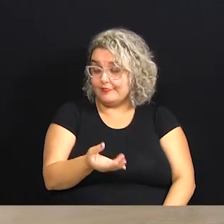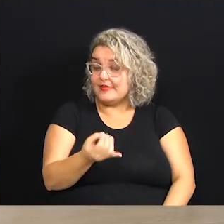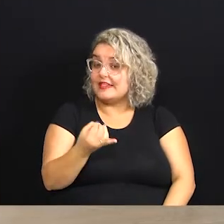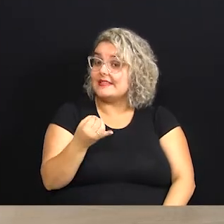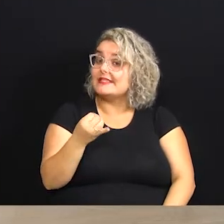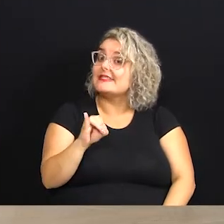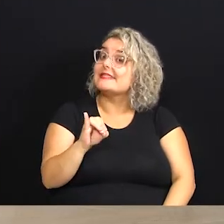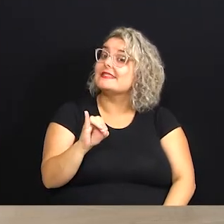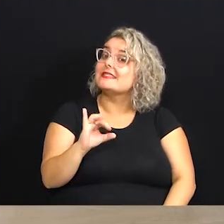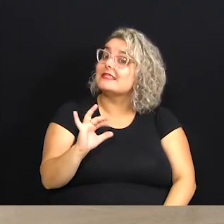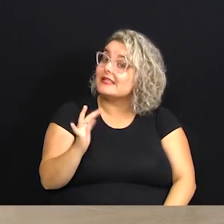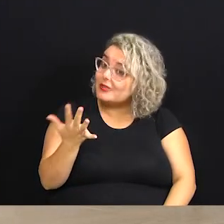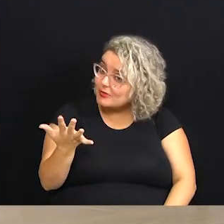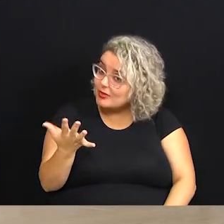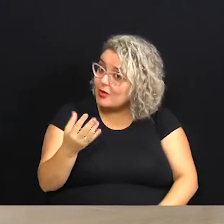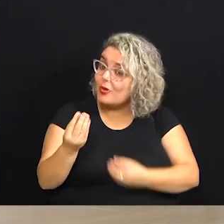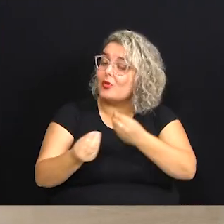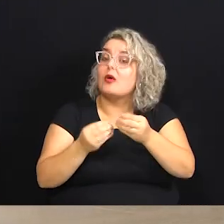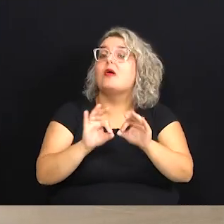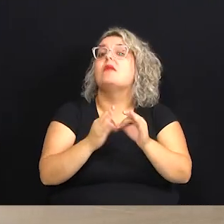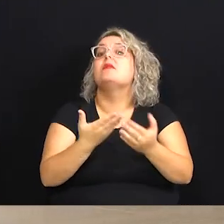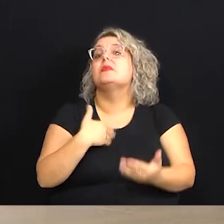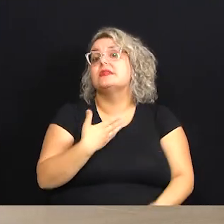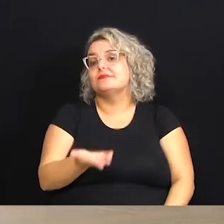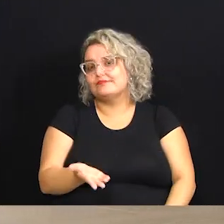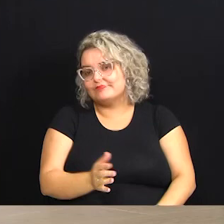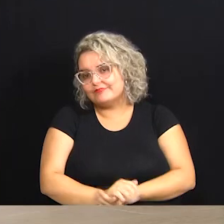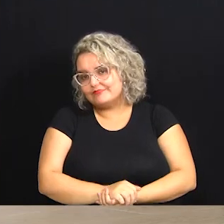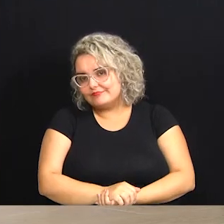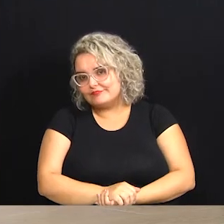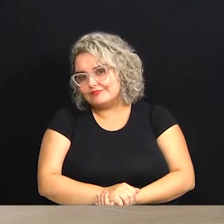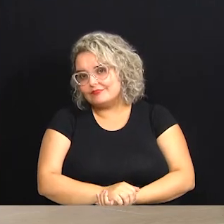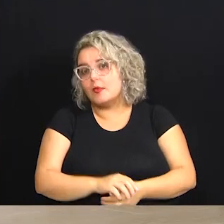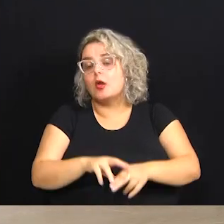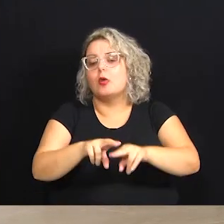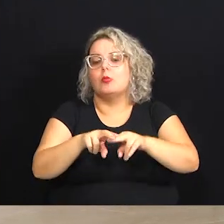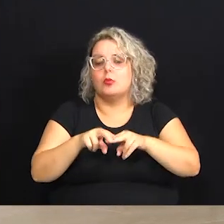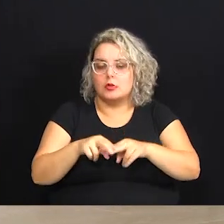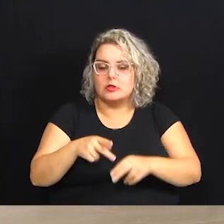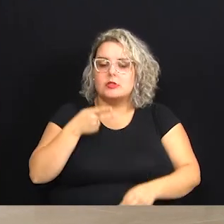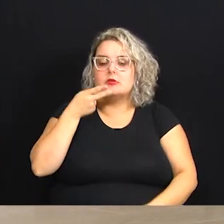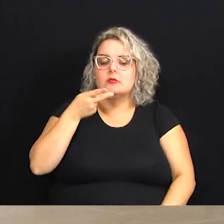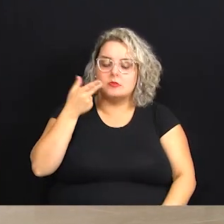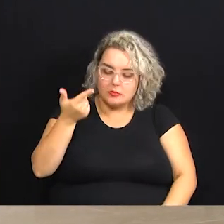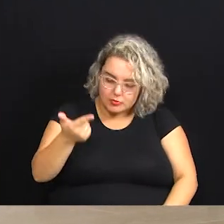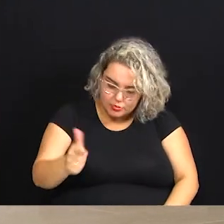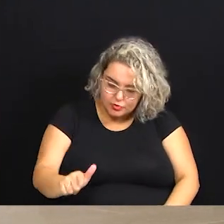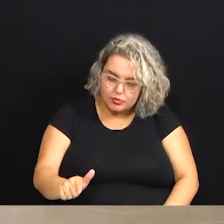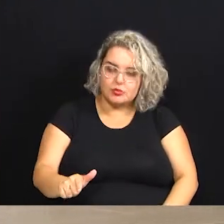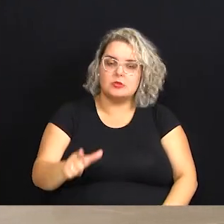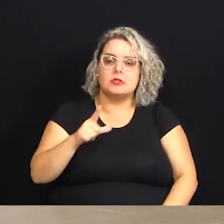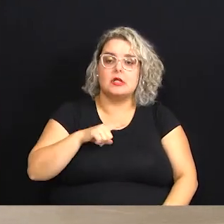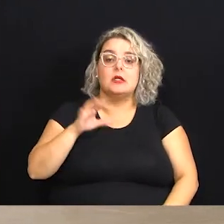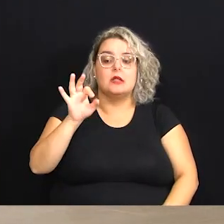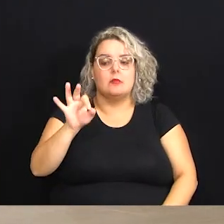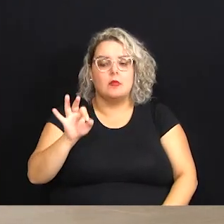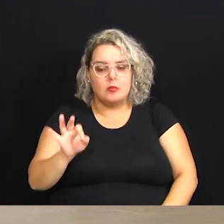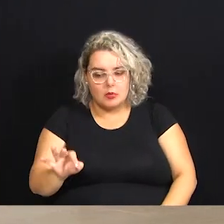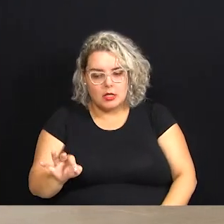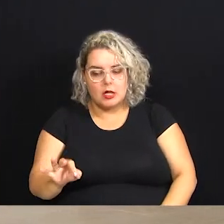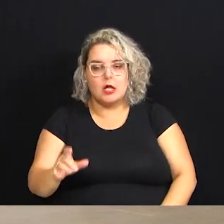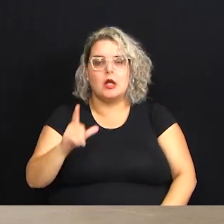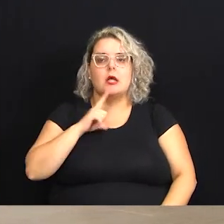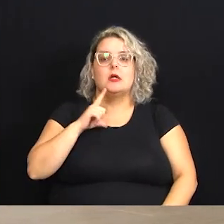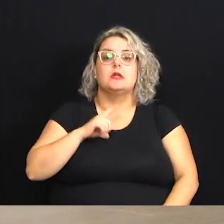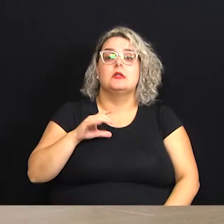se acontecer? Como é que fica a minha família? Então, por isso que eu insisto aqui que existe a questão da probabilidade,